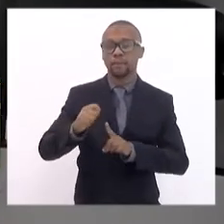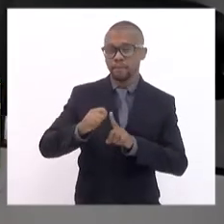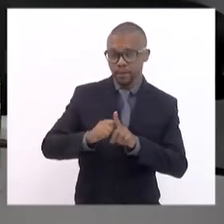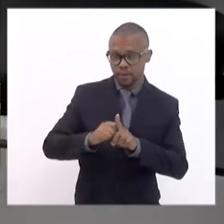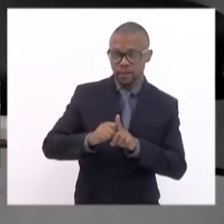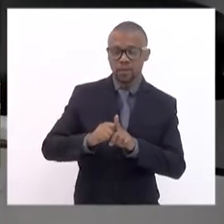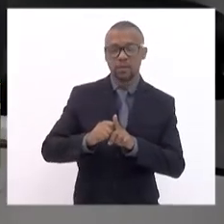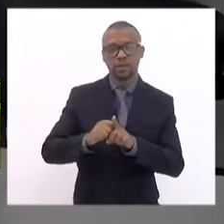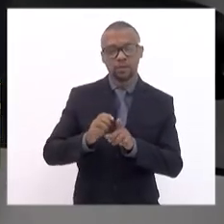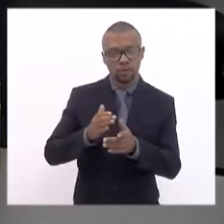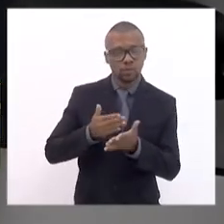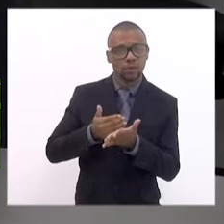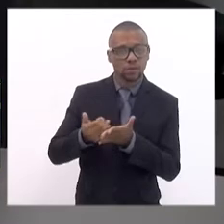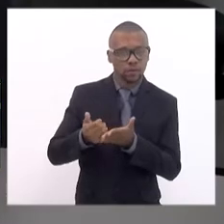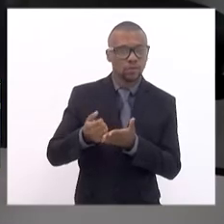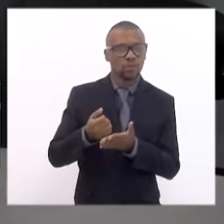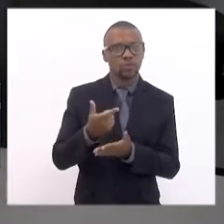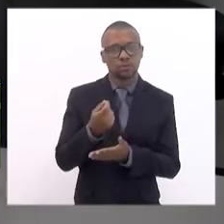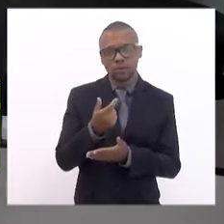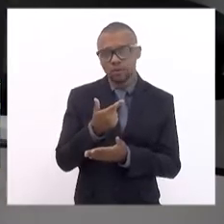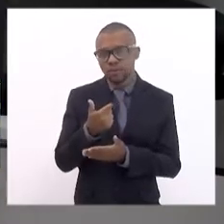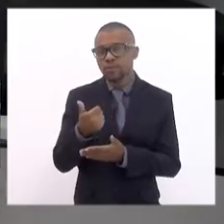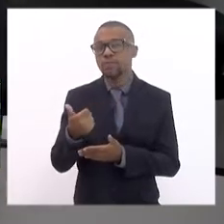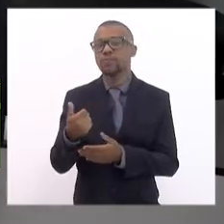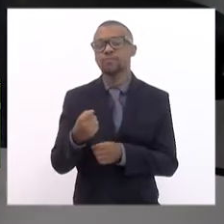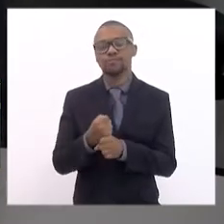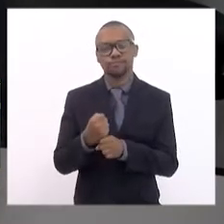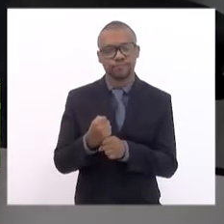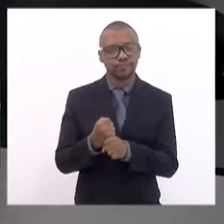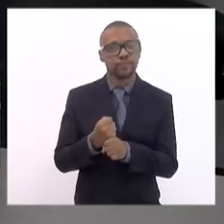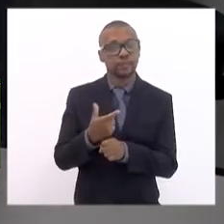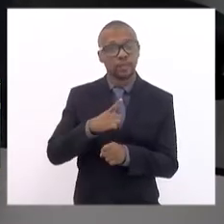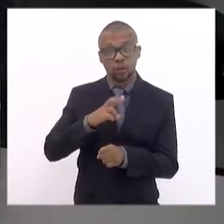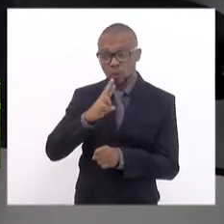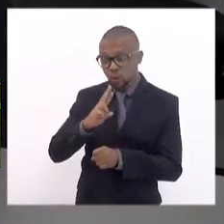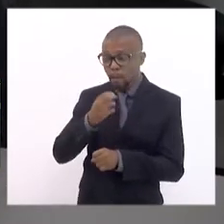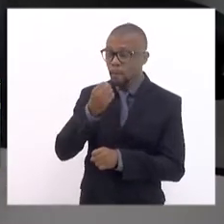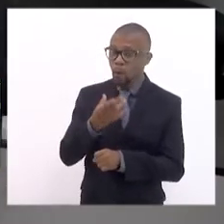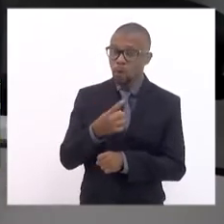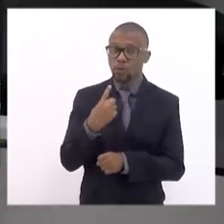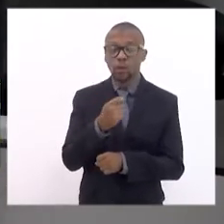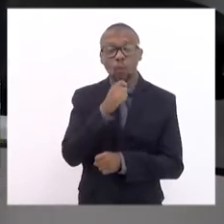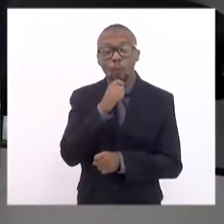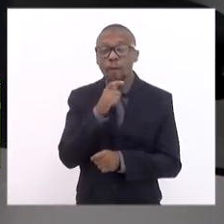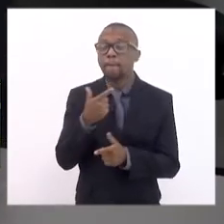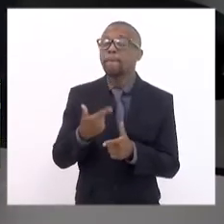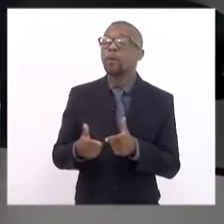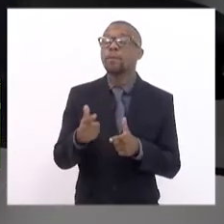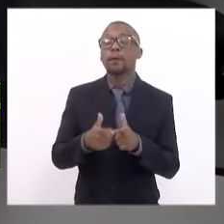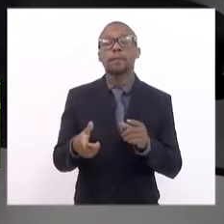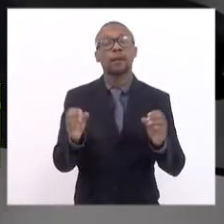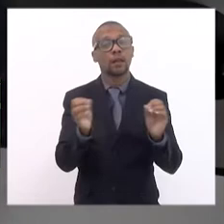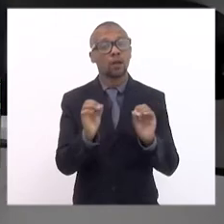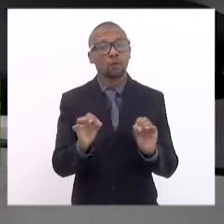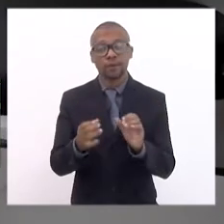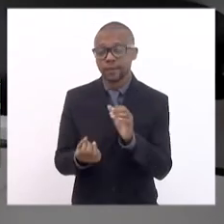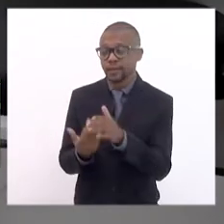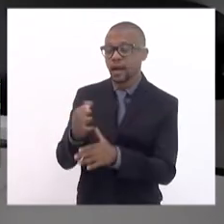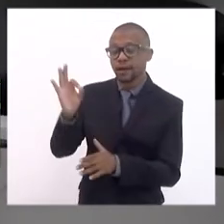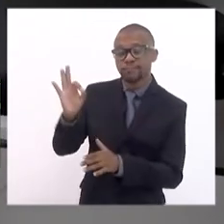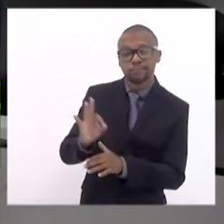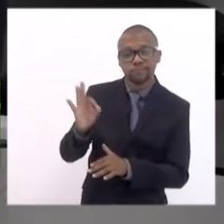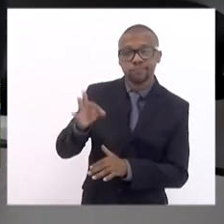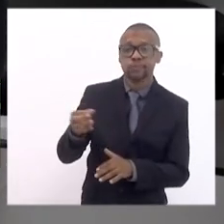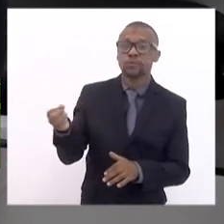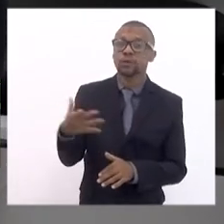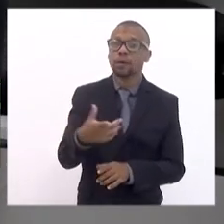início do ano passado, e ela vem tendo um bom resultado. A gente não tem problema nenhum em criar novas linhas de crédito, mas a gente está sempre regulado